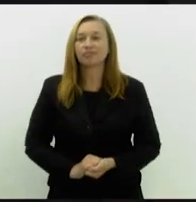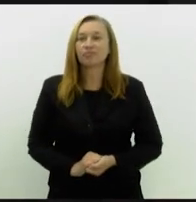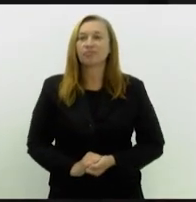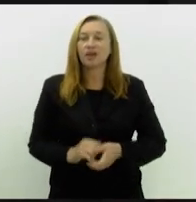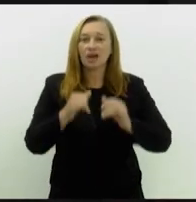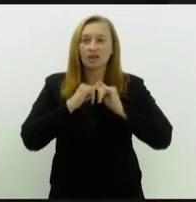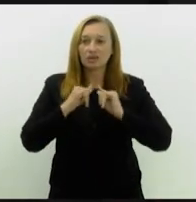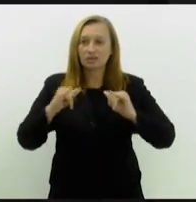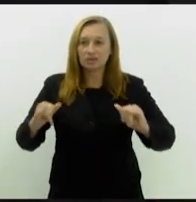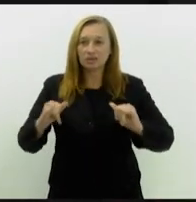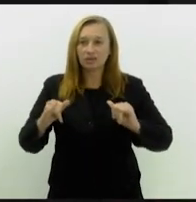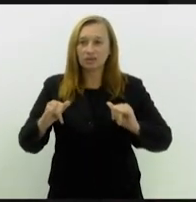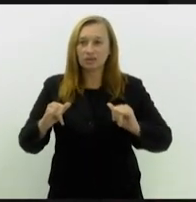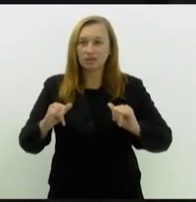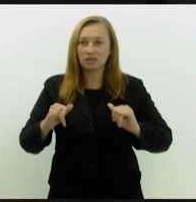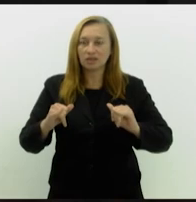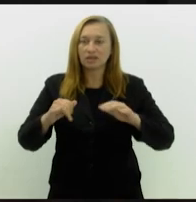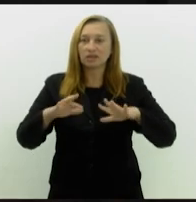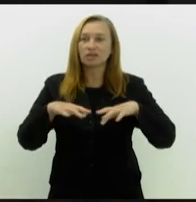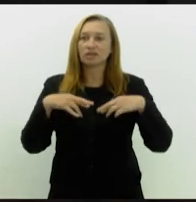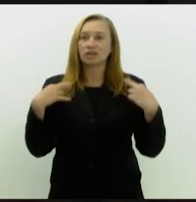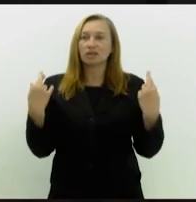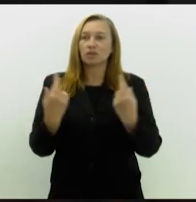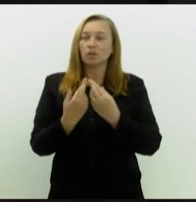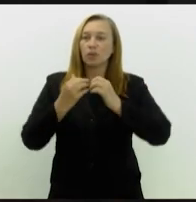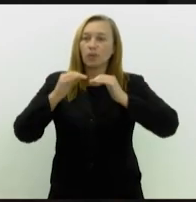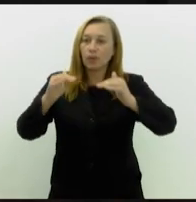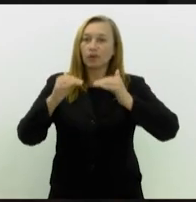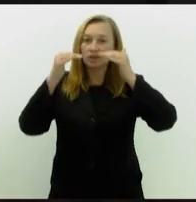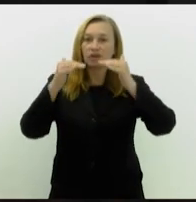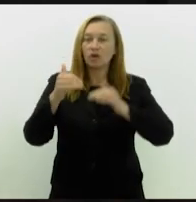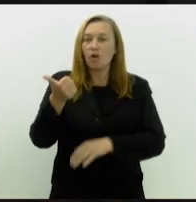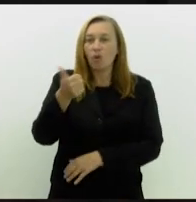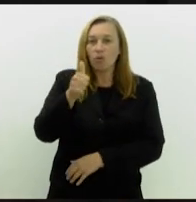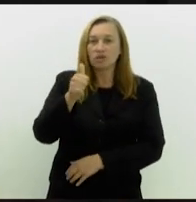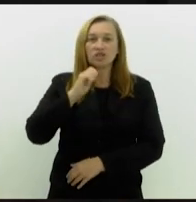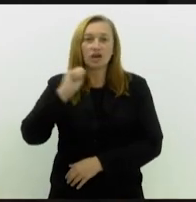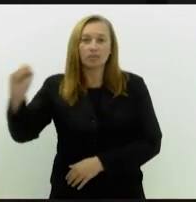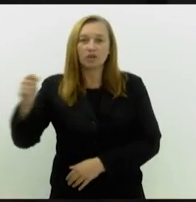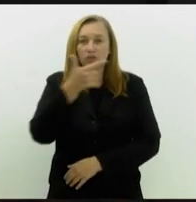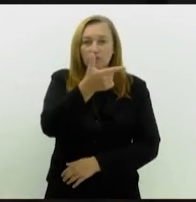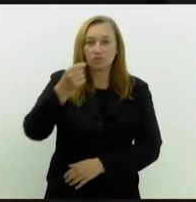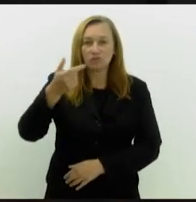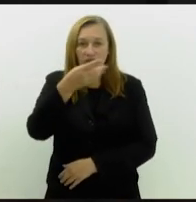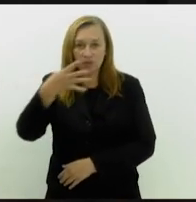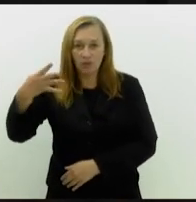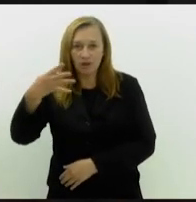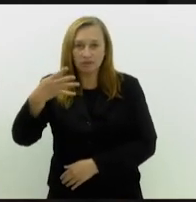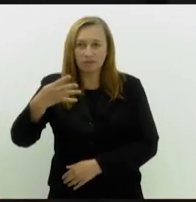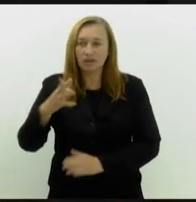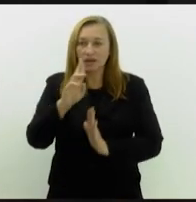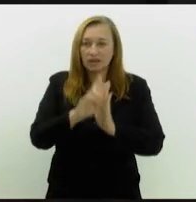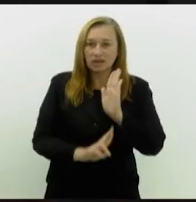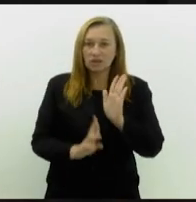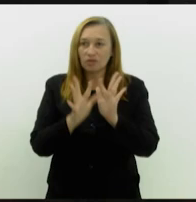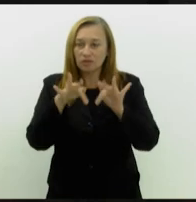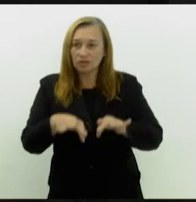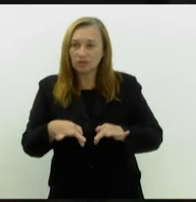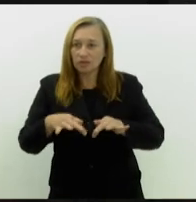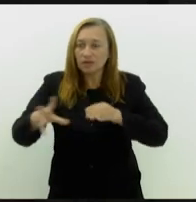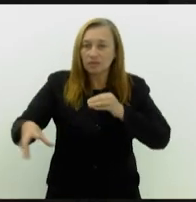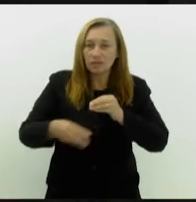anuncio sessão ordinária do dia 11 de abril de 2024 redação final assim